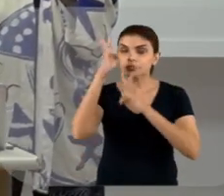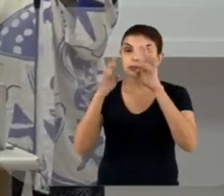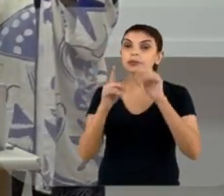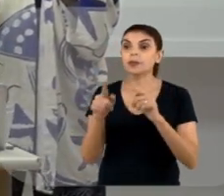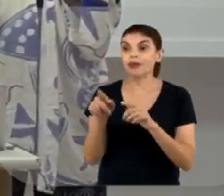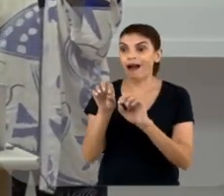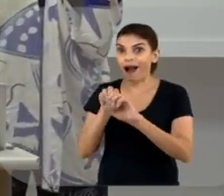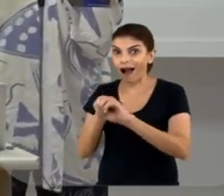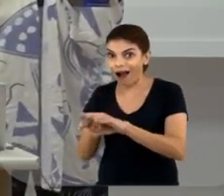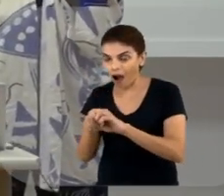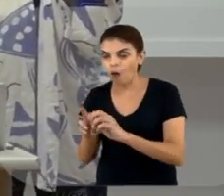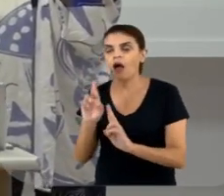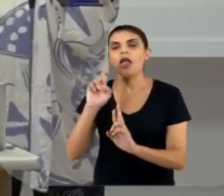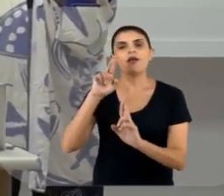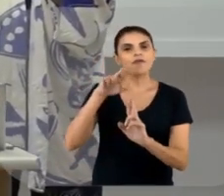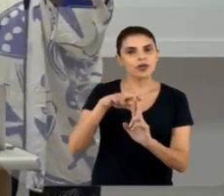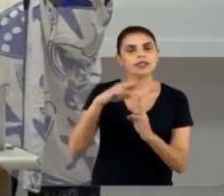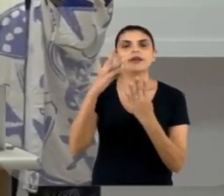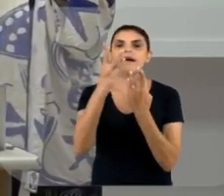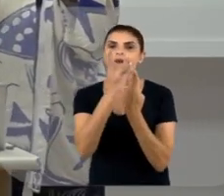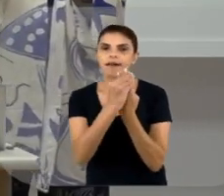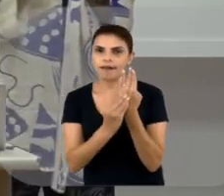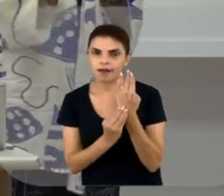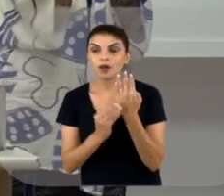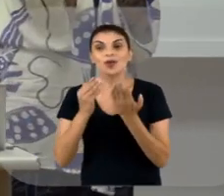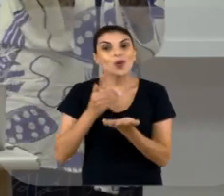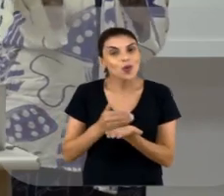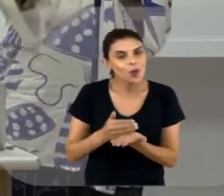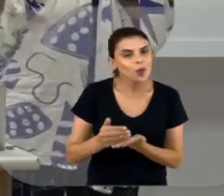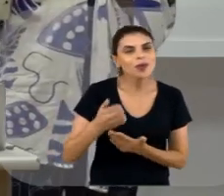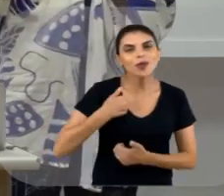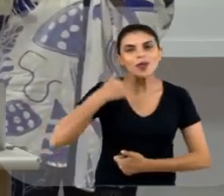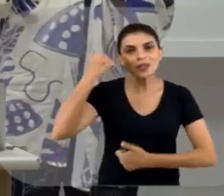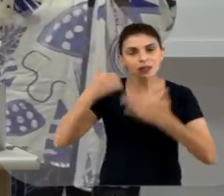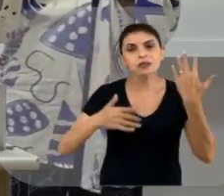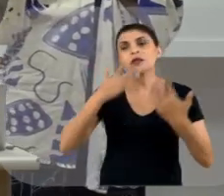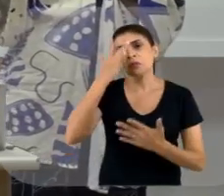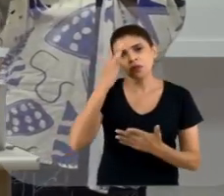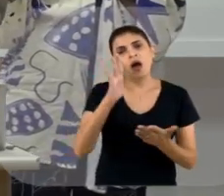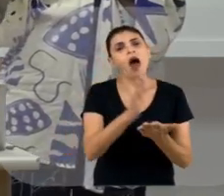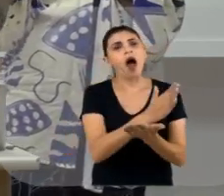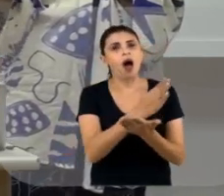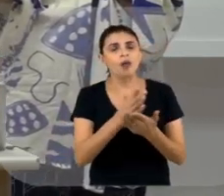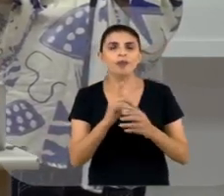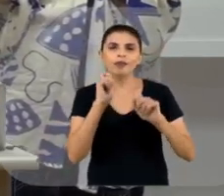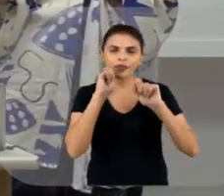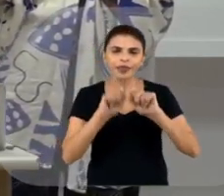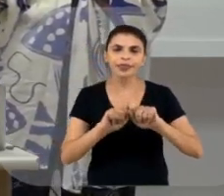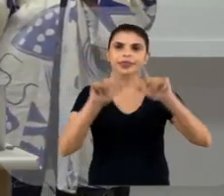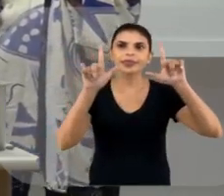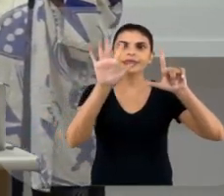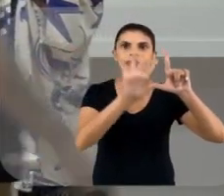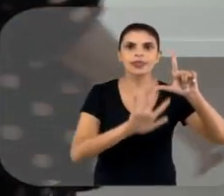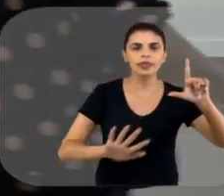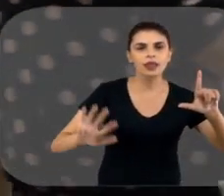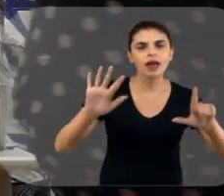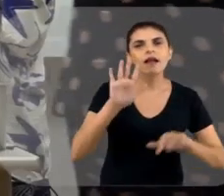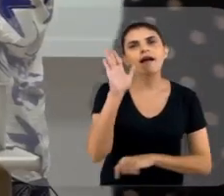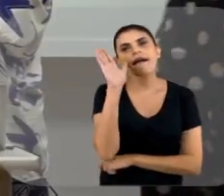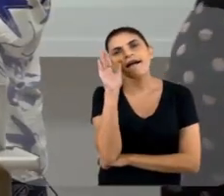por aula, até por conta, né, daquilo que eu falei logo no comecinho, a pessoa que está ali em frente à tela,